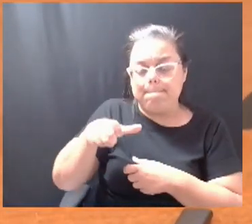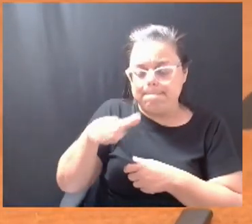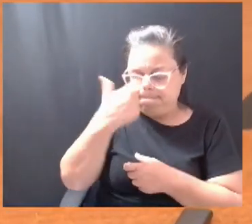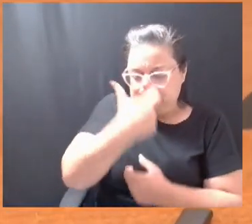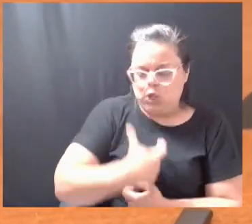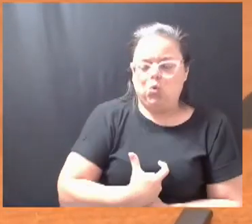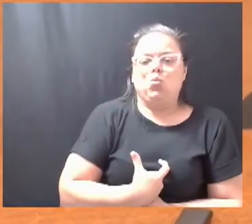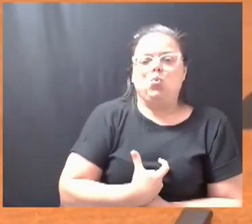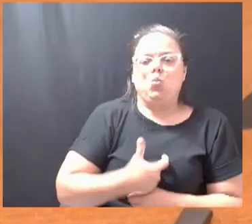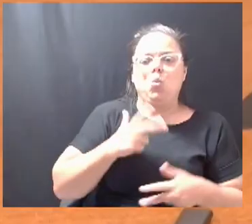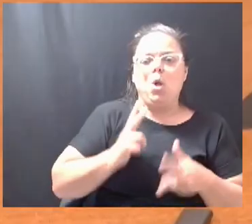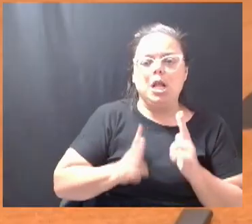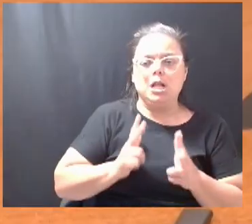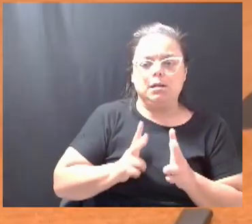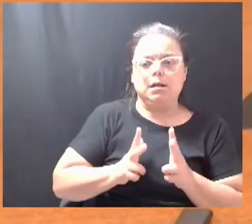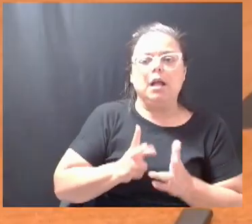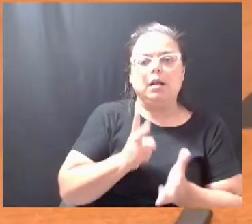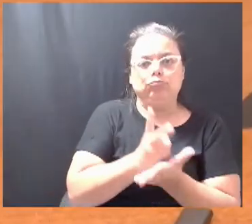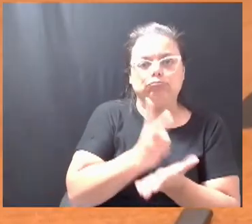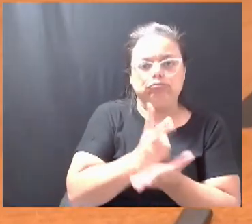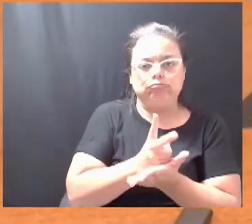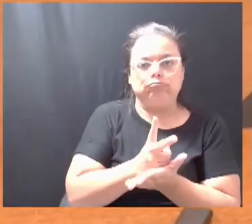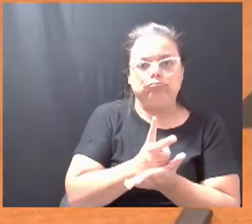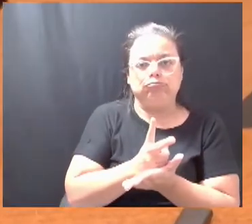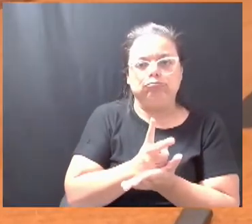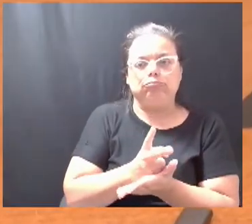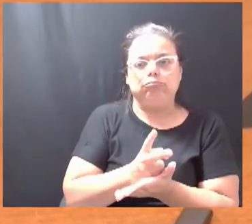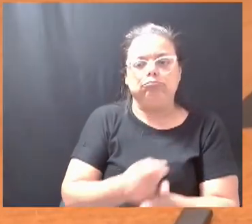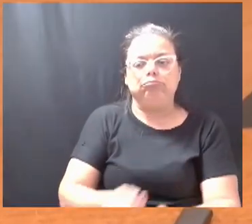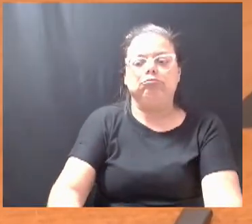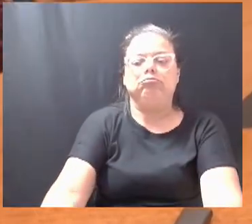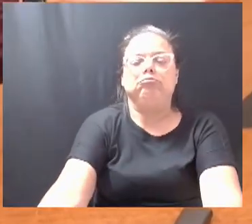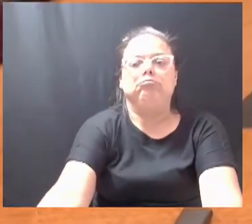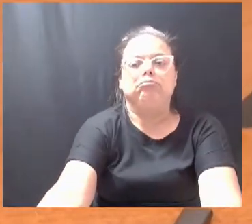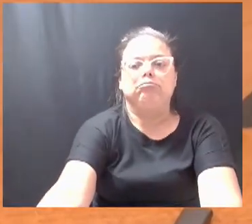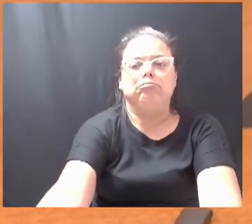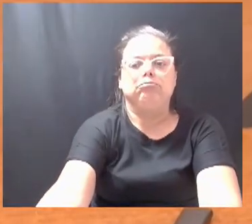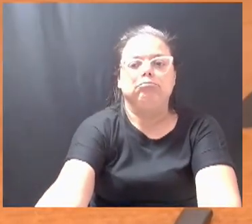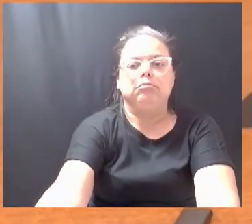Mas o que eu... Aí eu comecei a ler alguma coisa. Aí eu lia e eu não entendia. Eu entendia